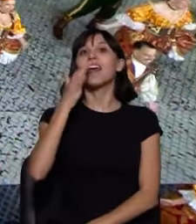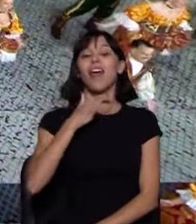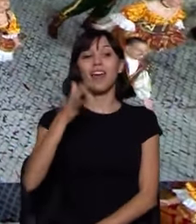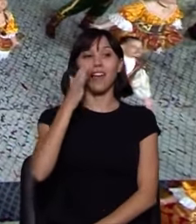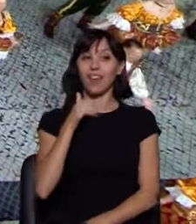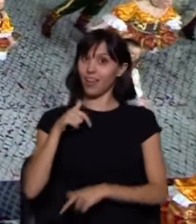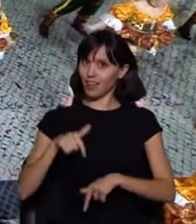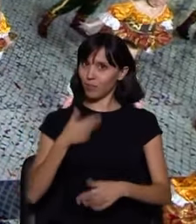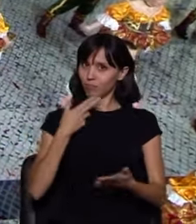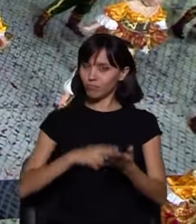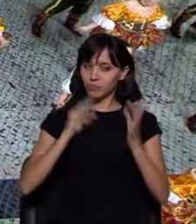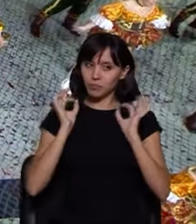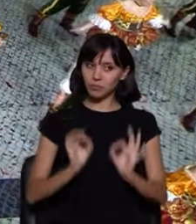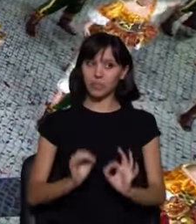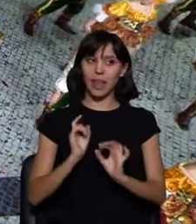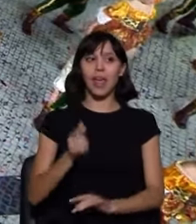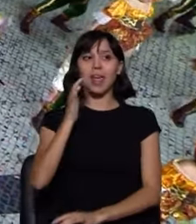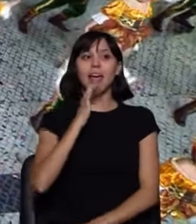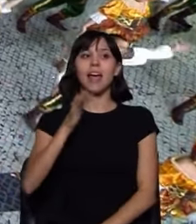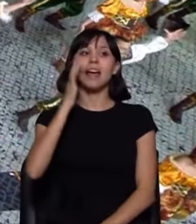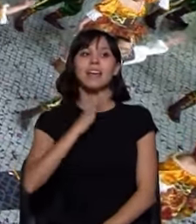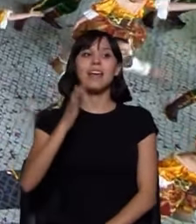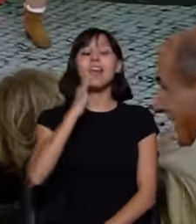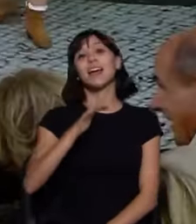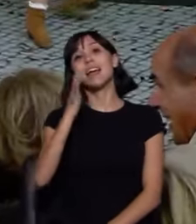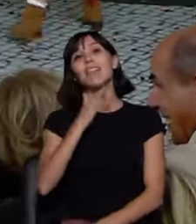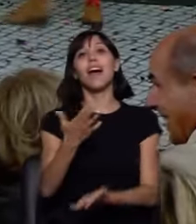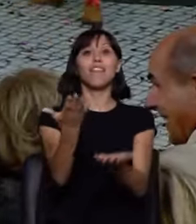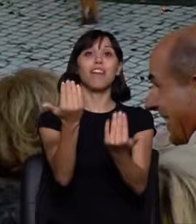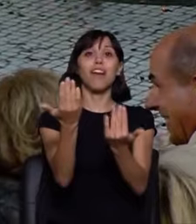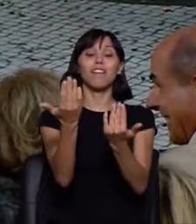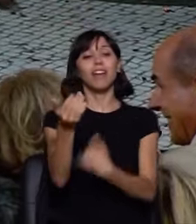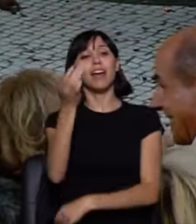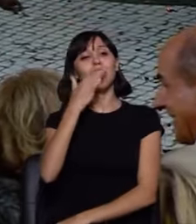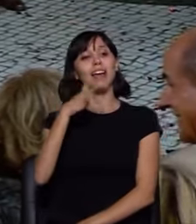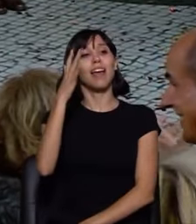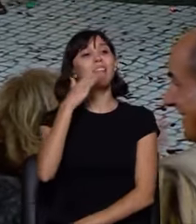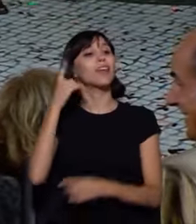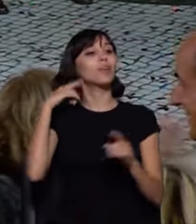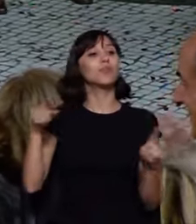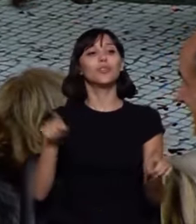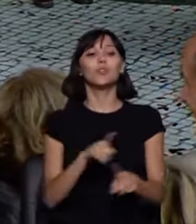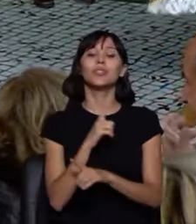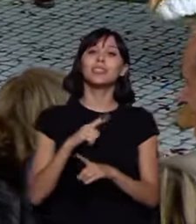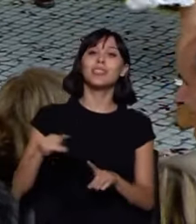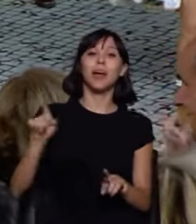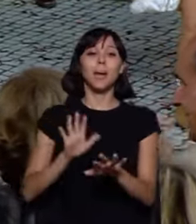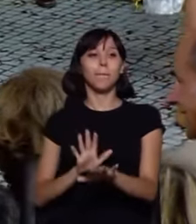Yeah.